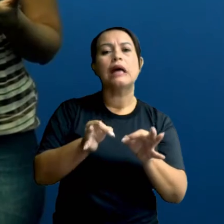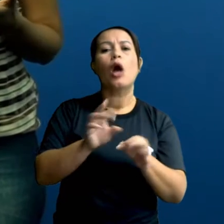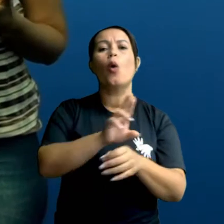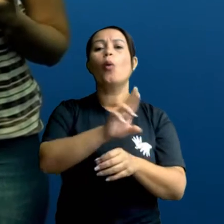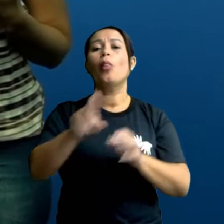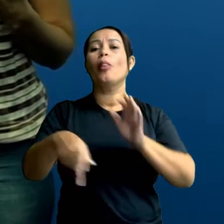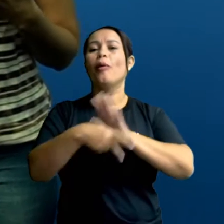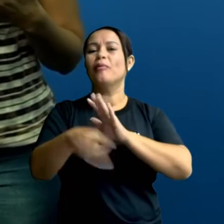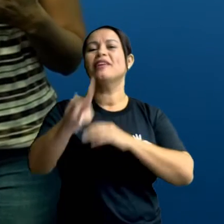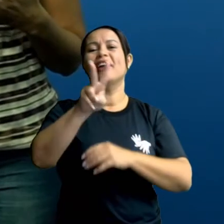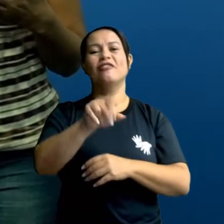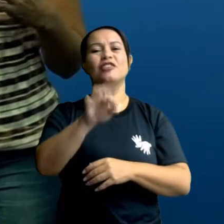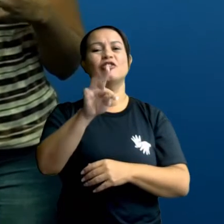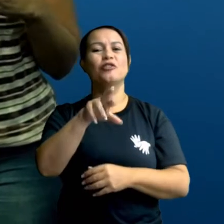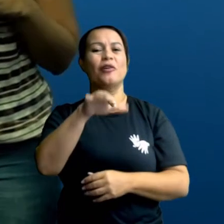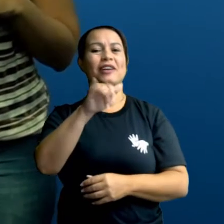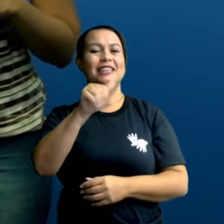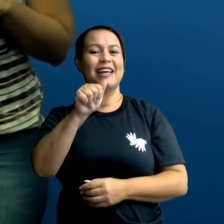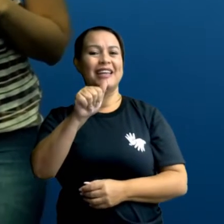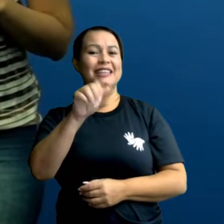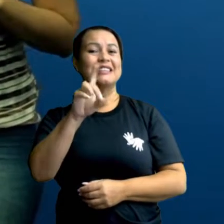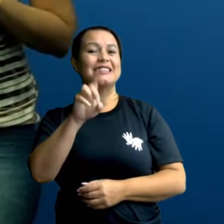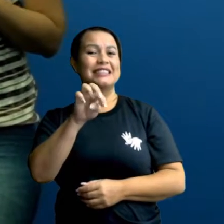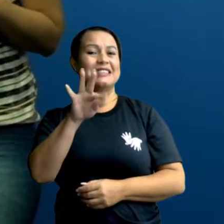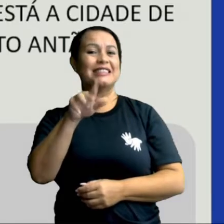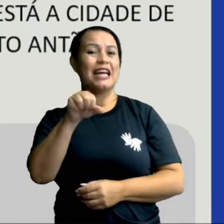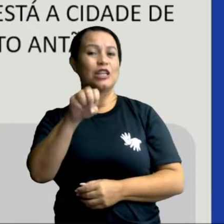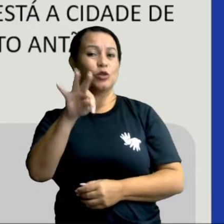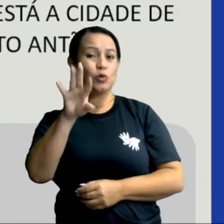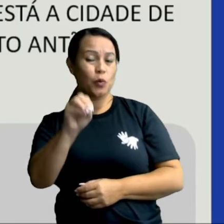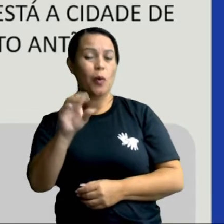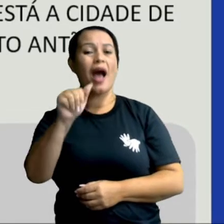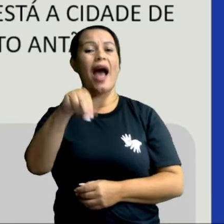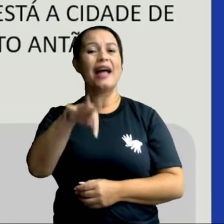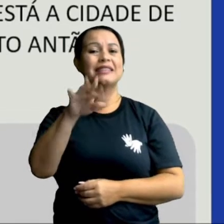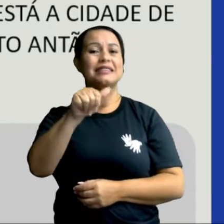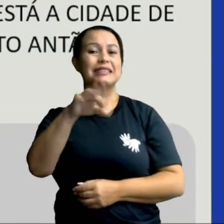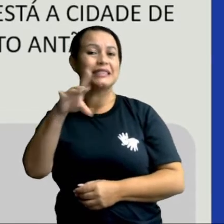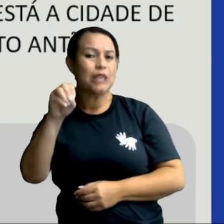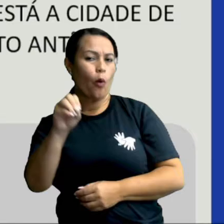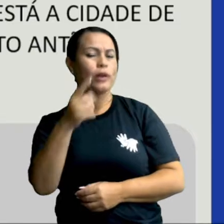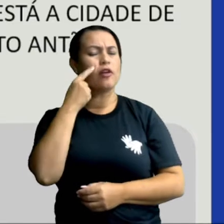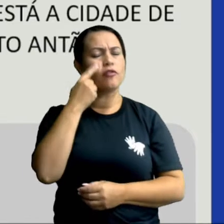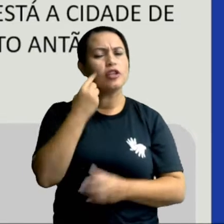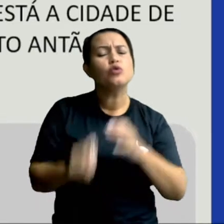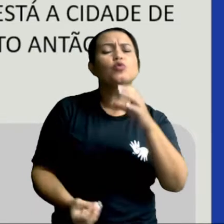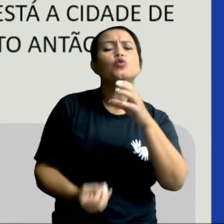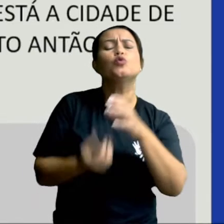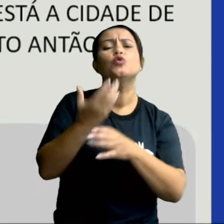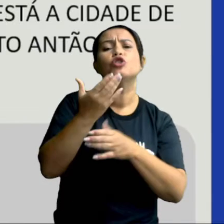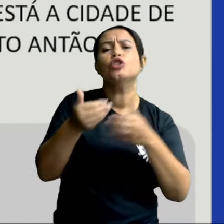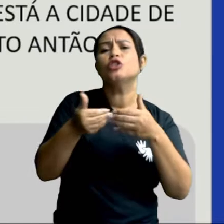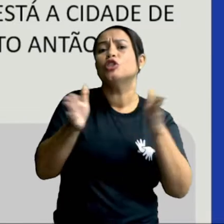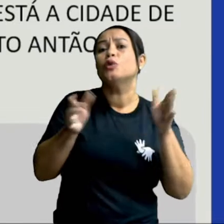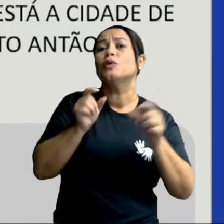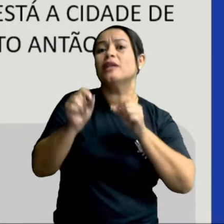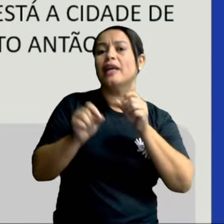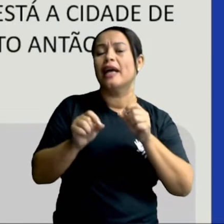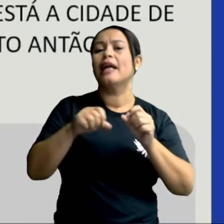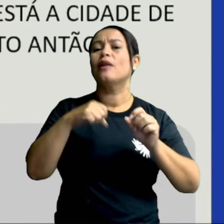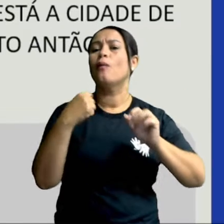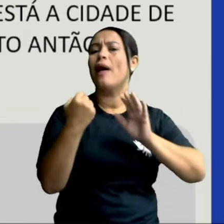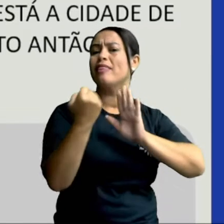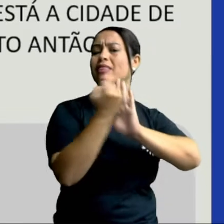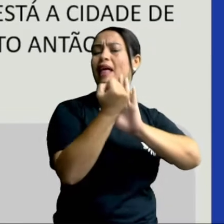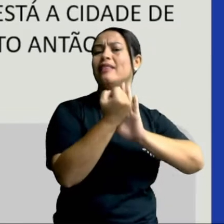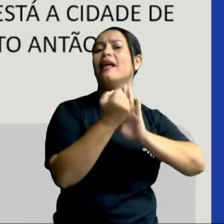né? Que é Vitória de Santo Antão. Então, o surgimento da nossa cidade, ela data de 1623.